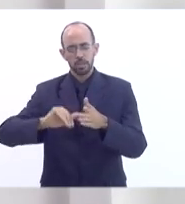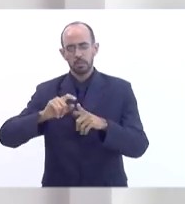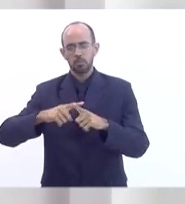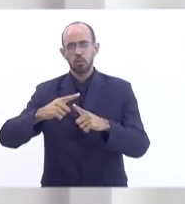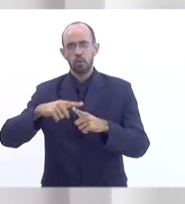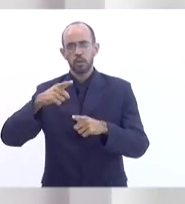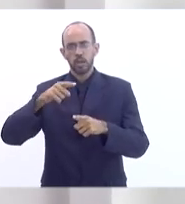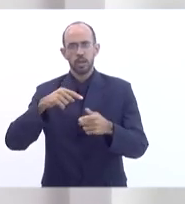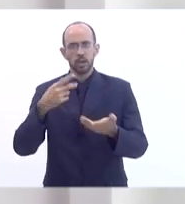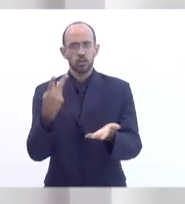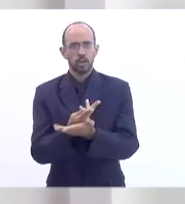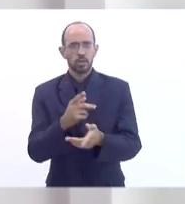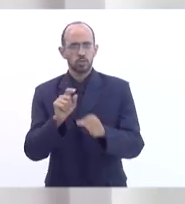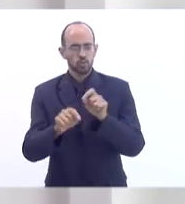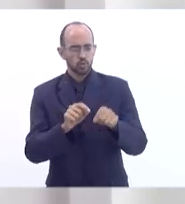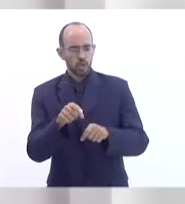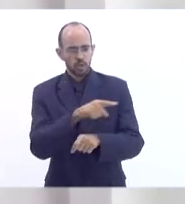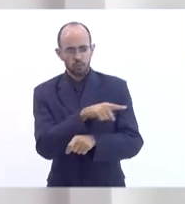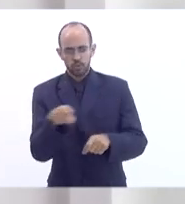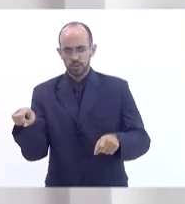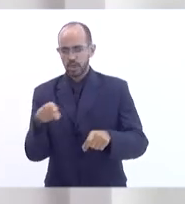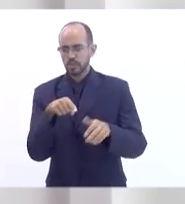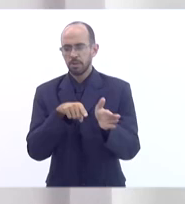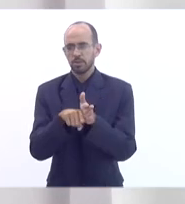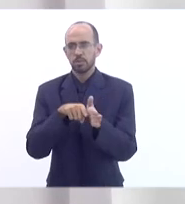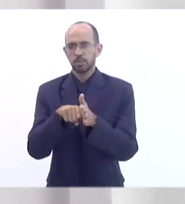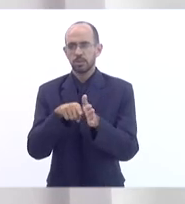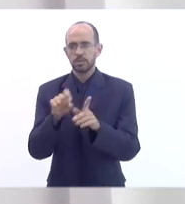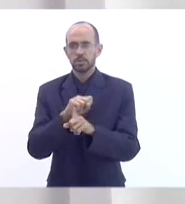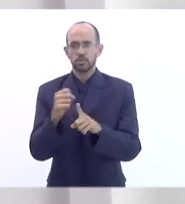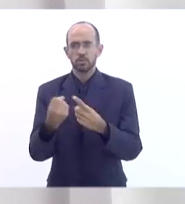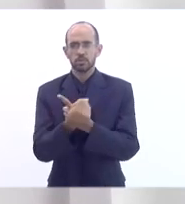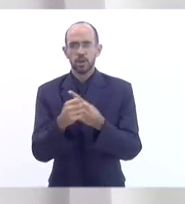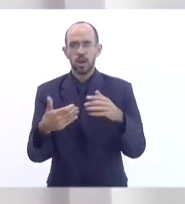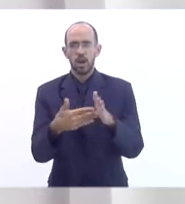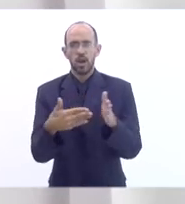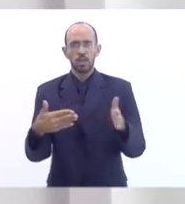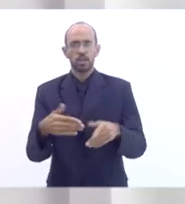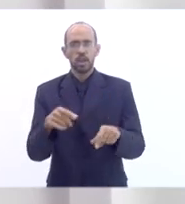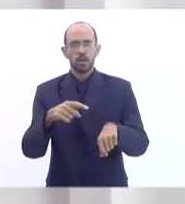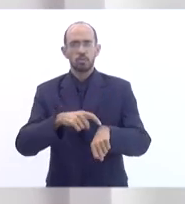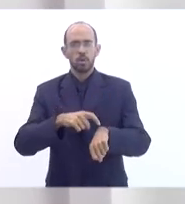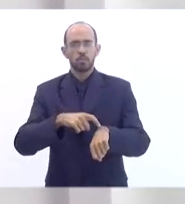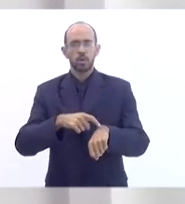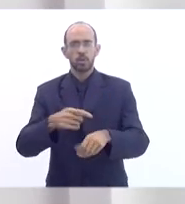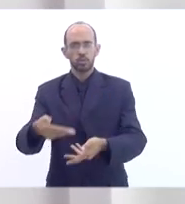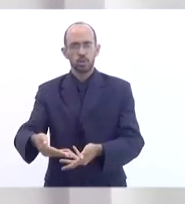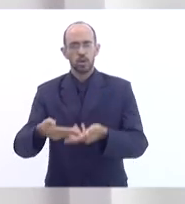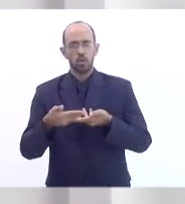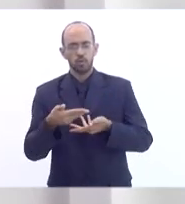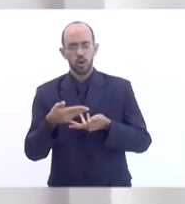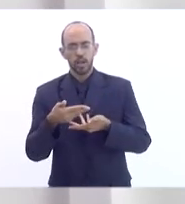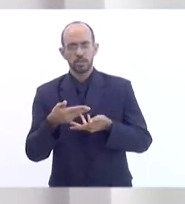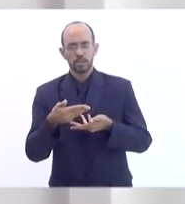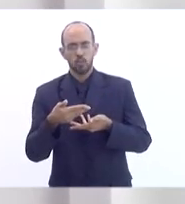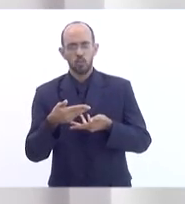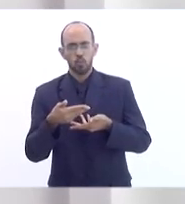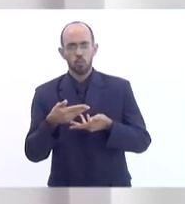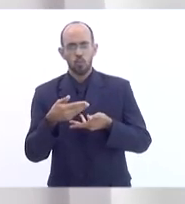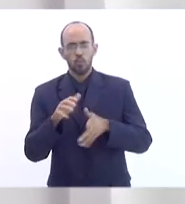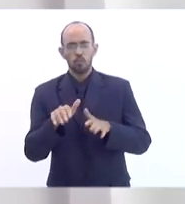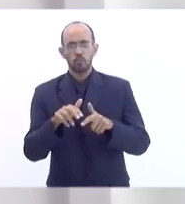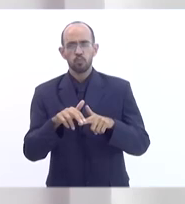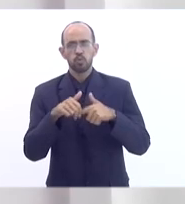claro o seguinte os senhores passam pela pesquisa social até a lista de convocação por